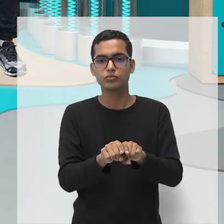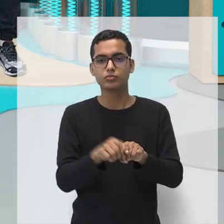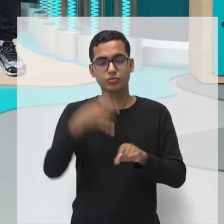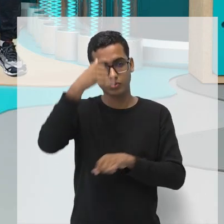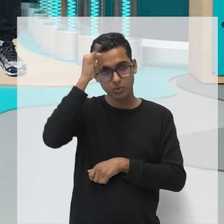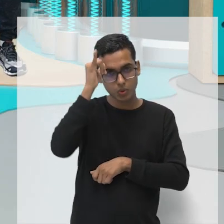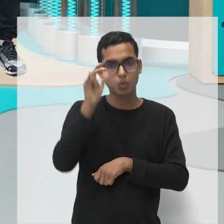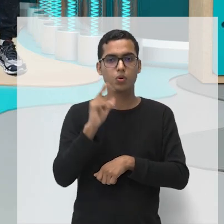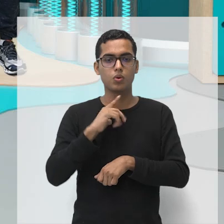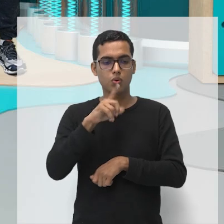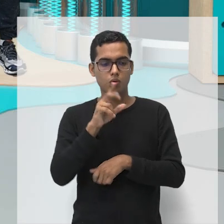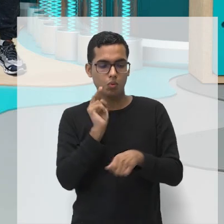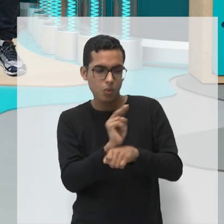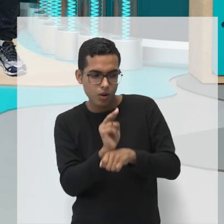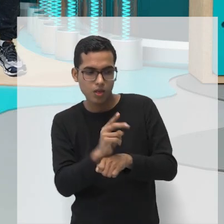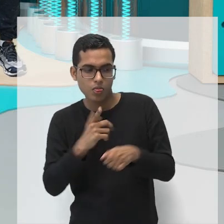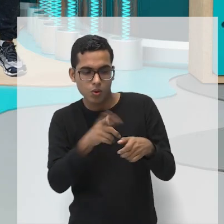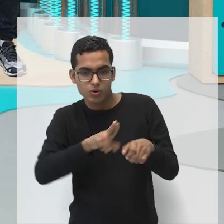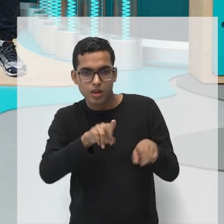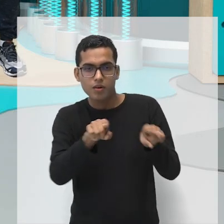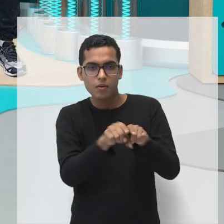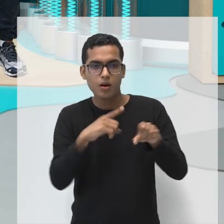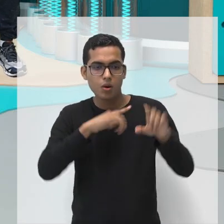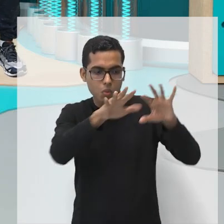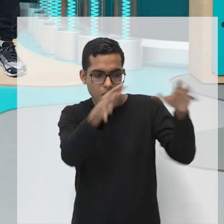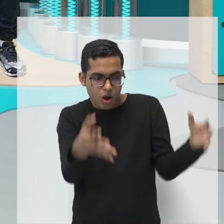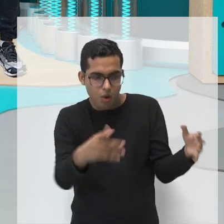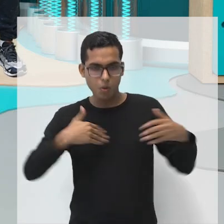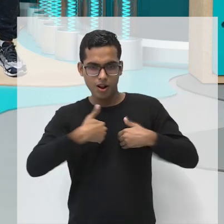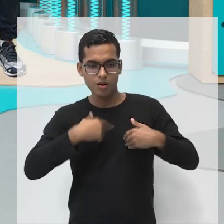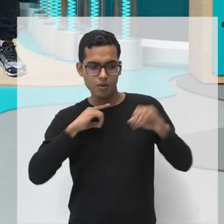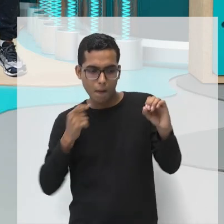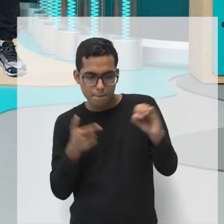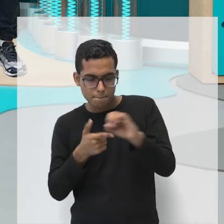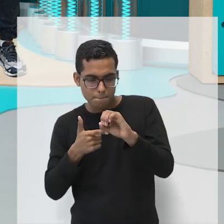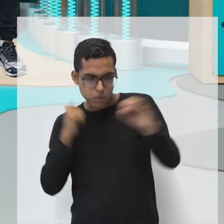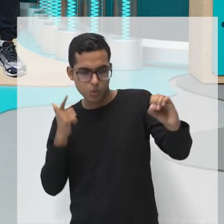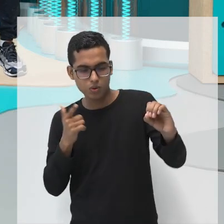formato. Há ainda uma outra versão, olha só, que em